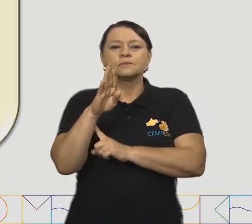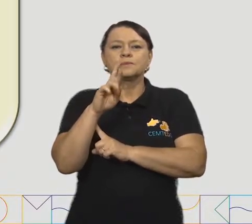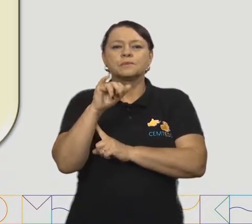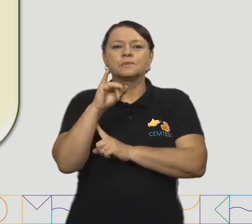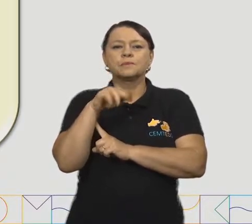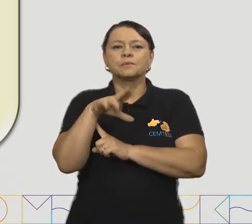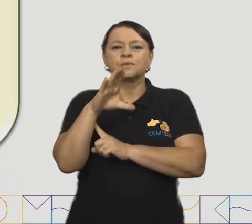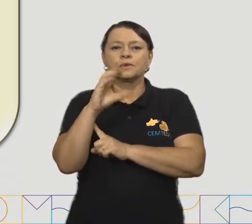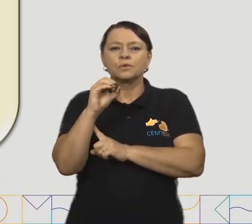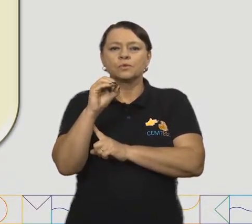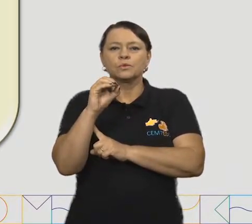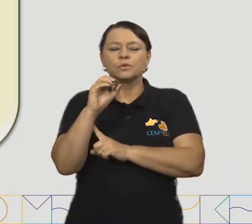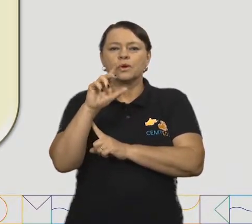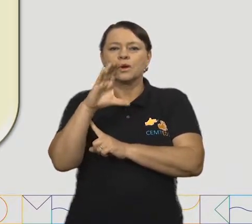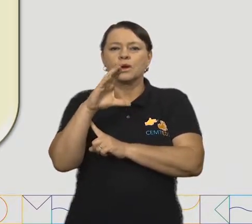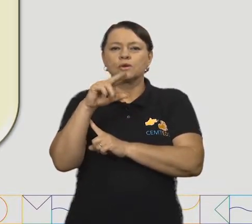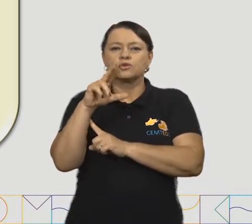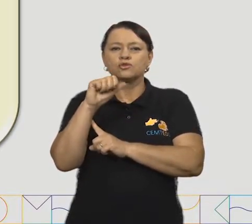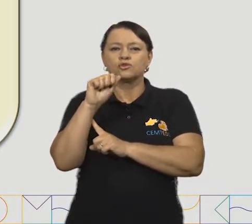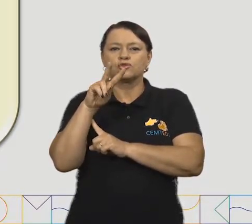lápis,